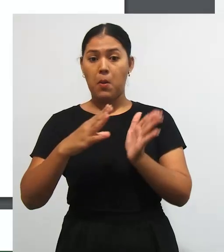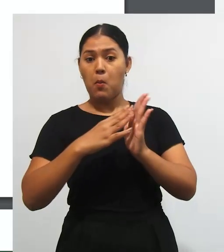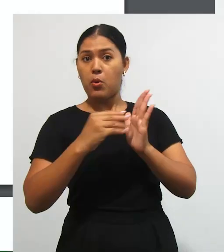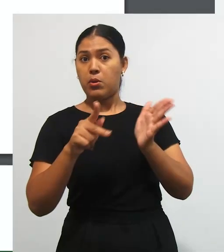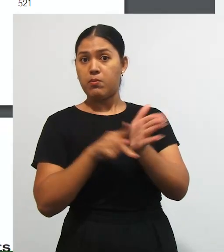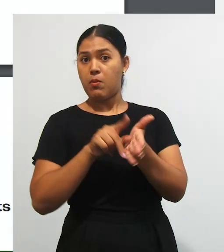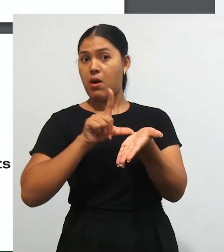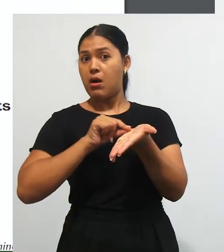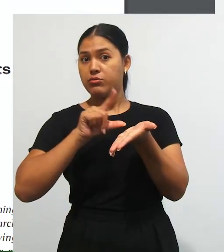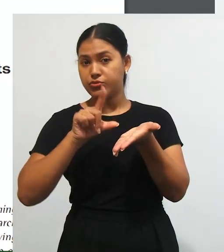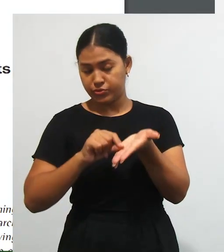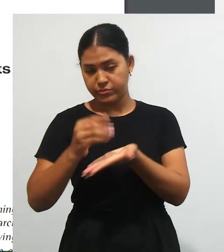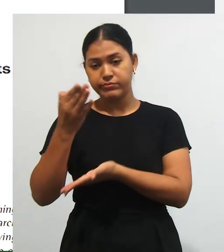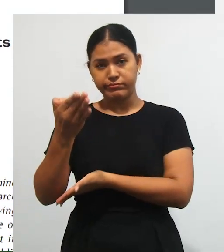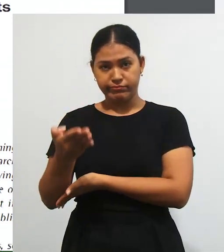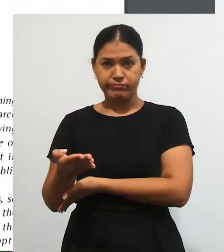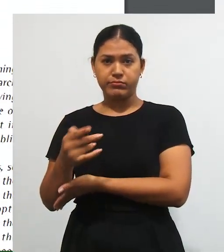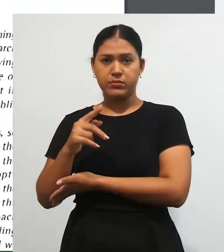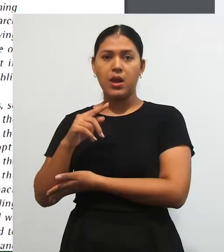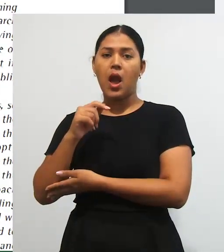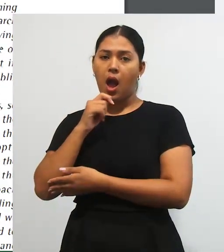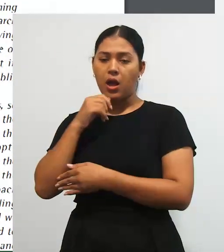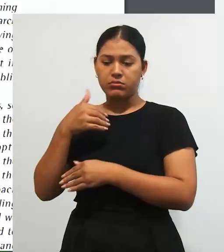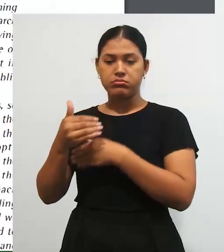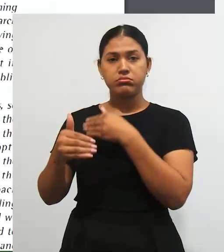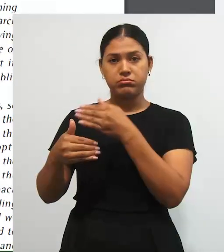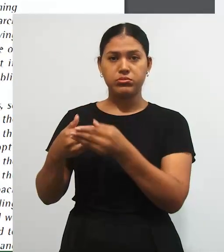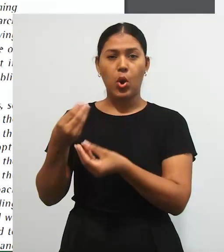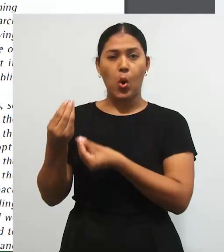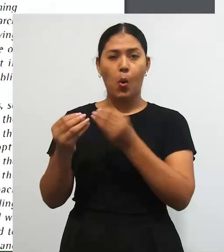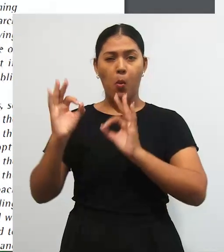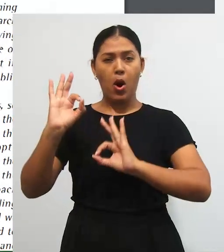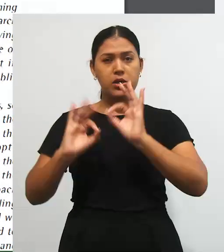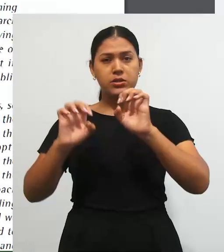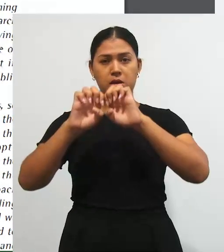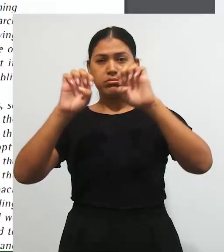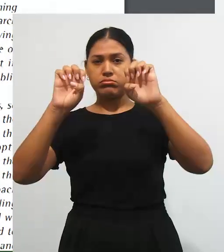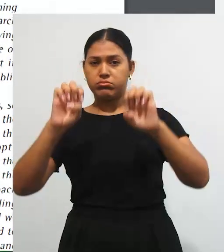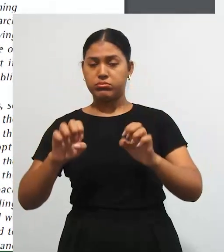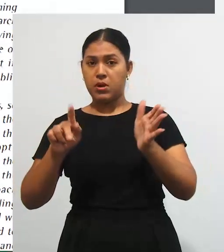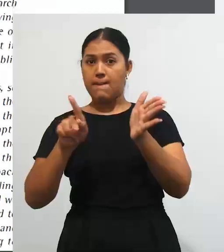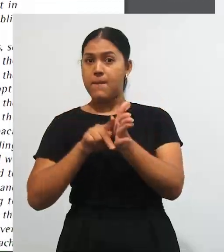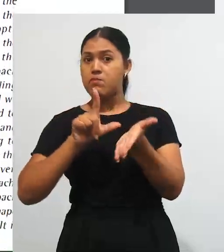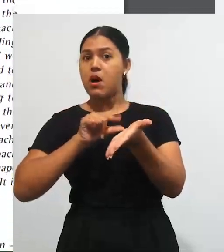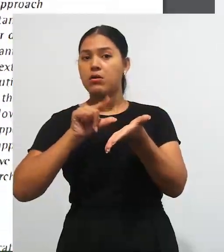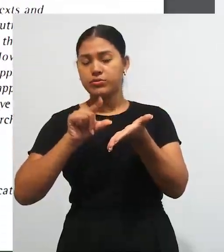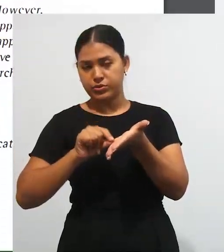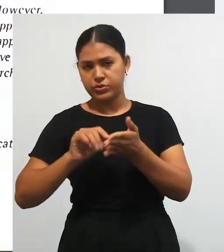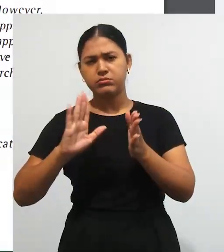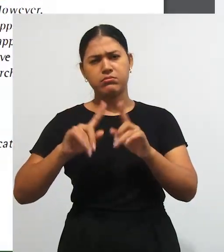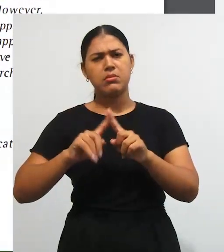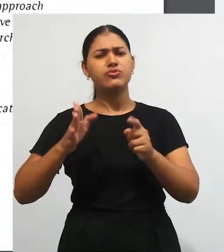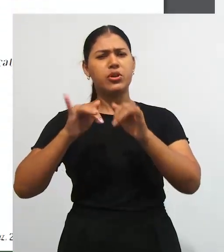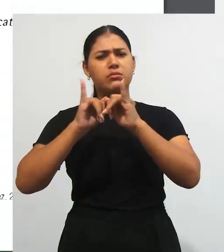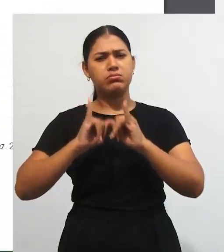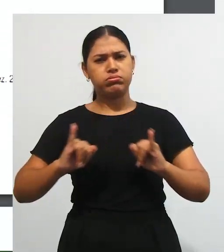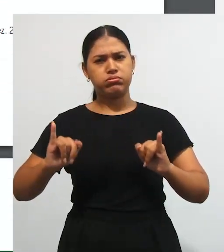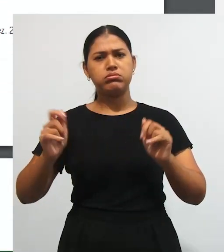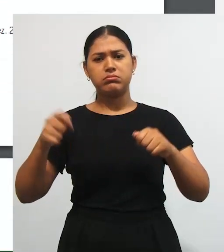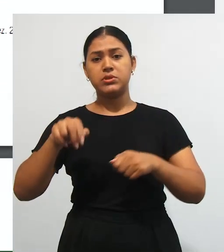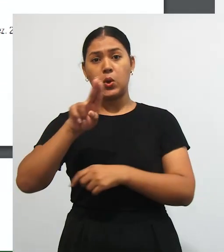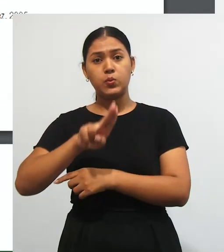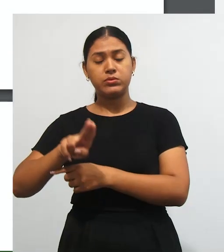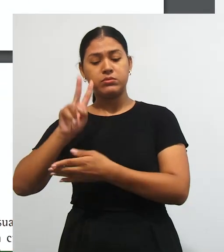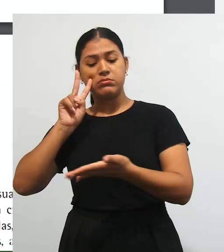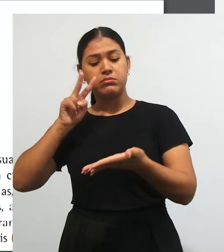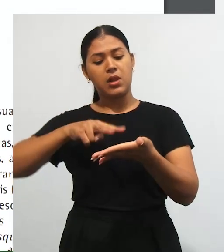modelo de um artigo, a gente ainda vai estudar essa formatação, essa estrutura, mas ele já está disponível aí para